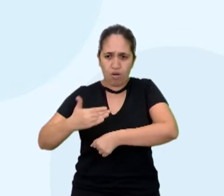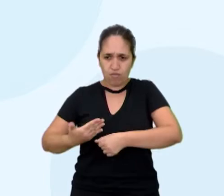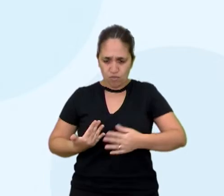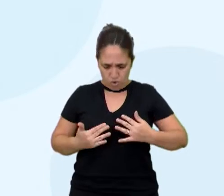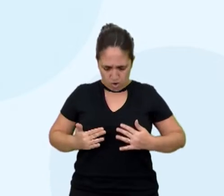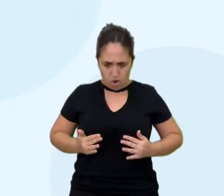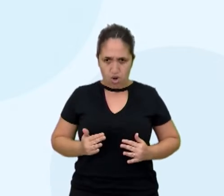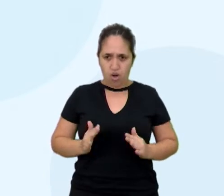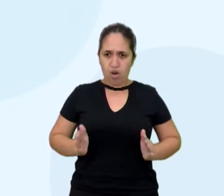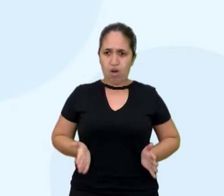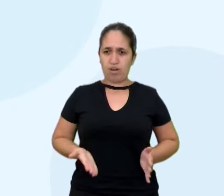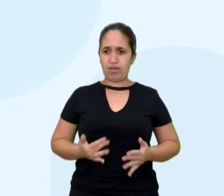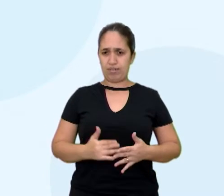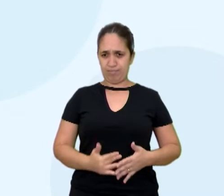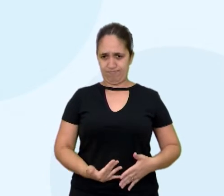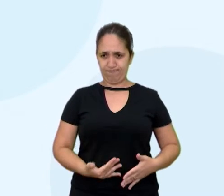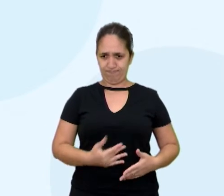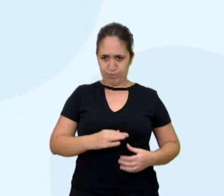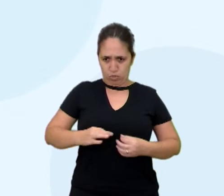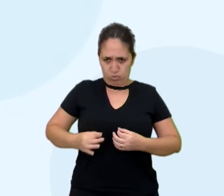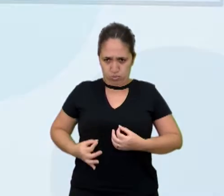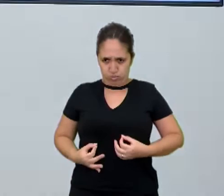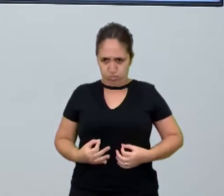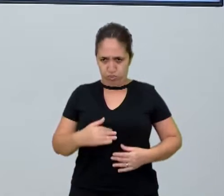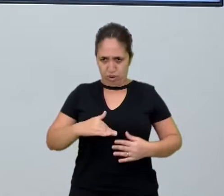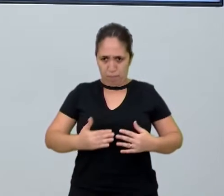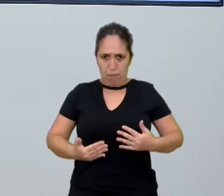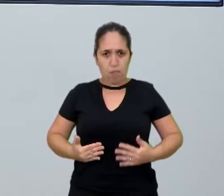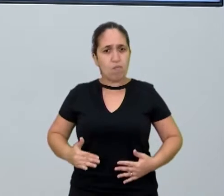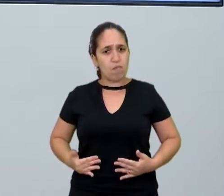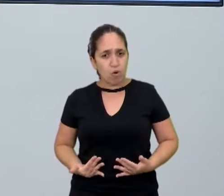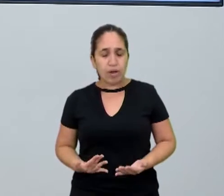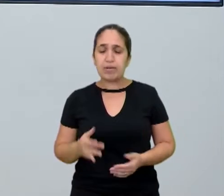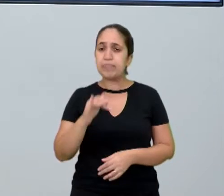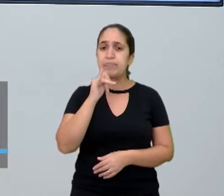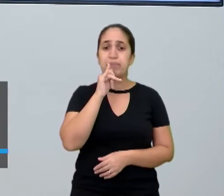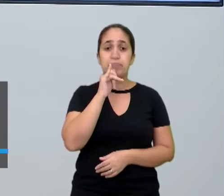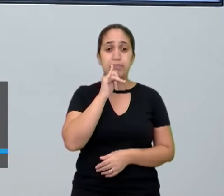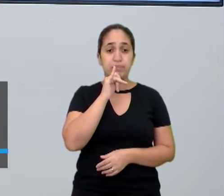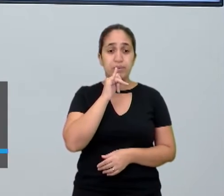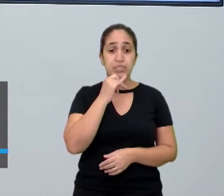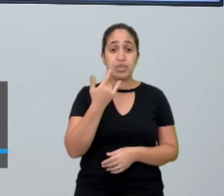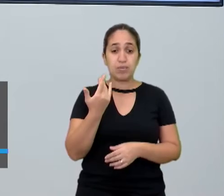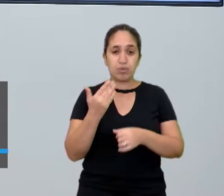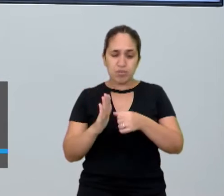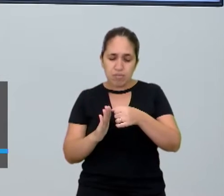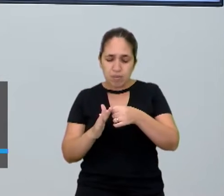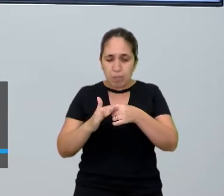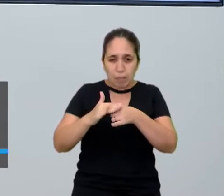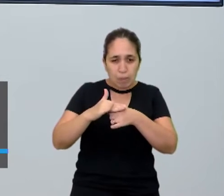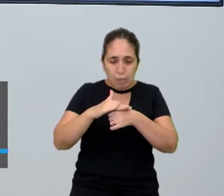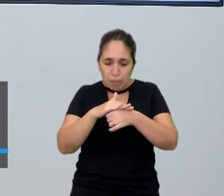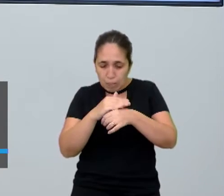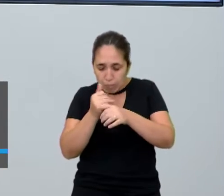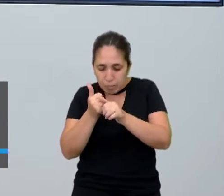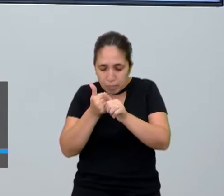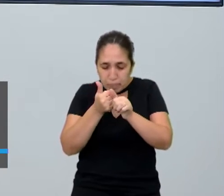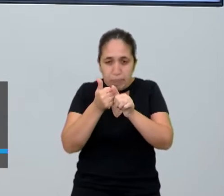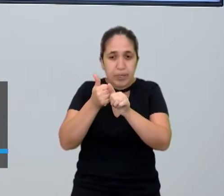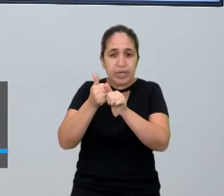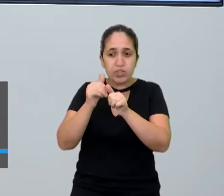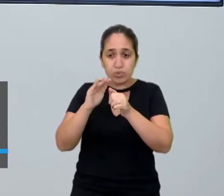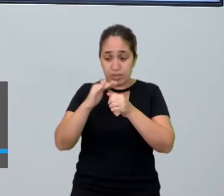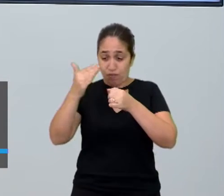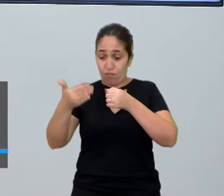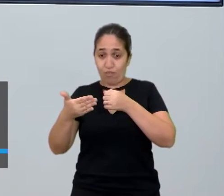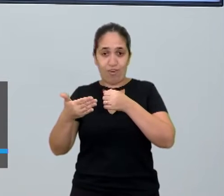dos nossos órgãos. Então são os nervos, por exemplo, que estão ou que passam próximo aí dos nossos órgãos, mas estão para o